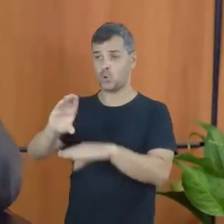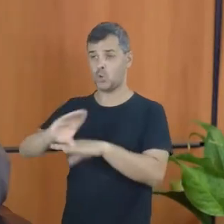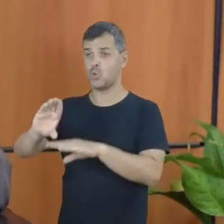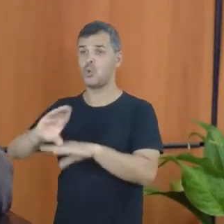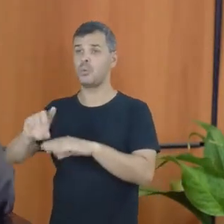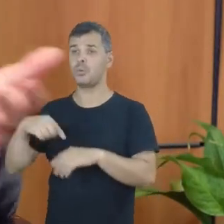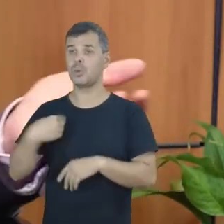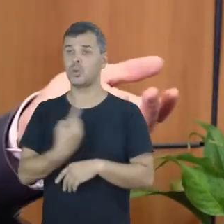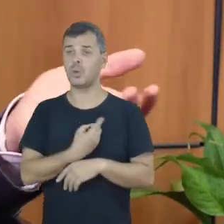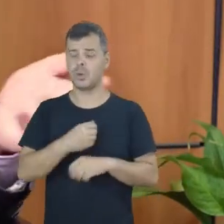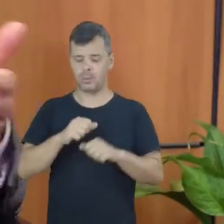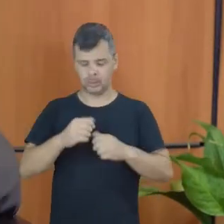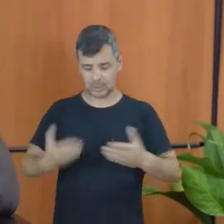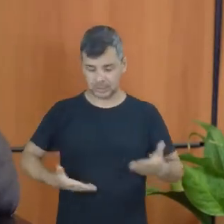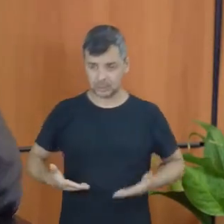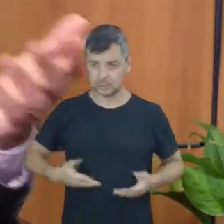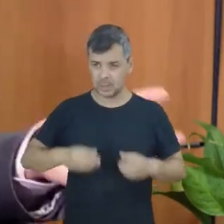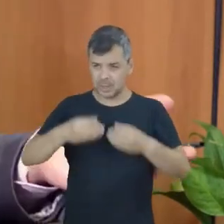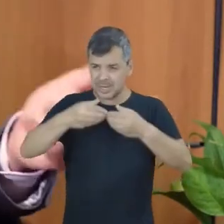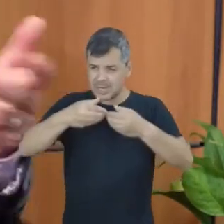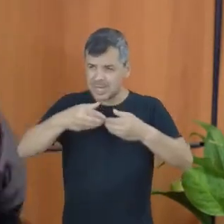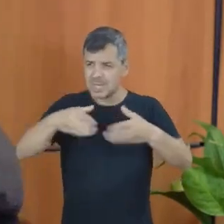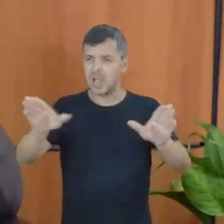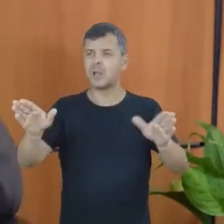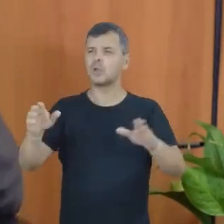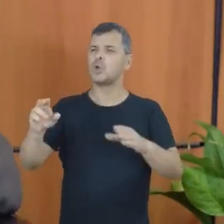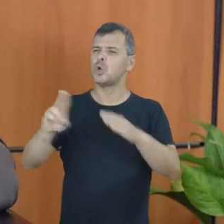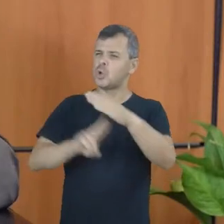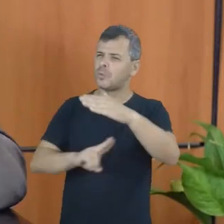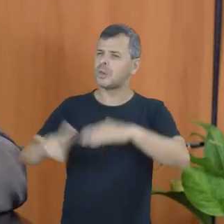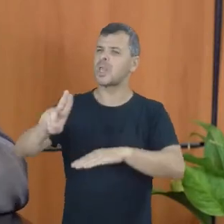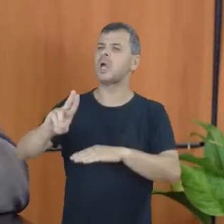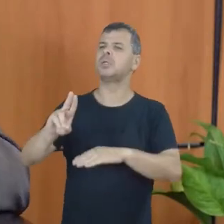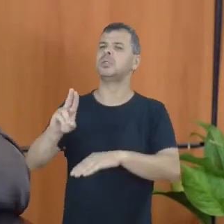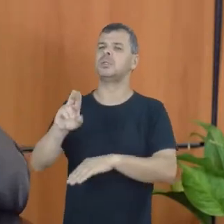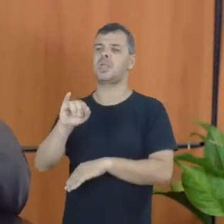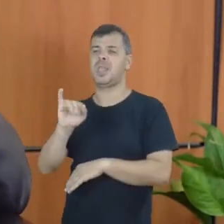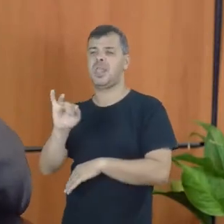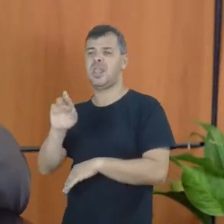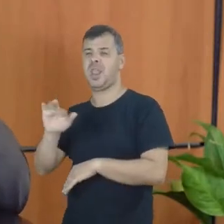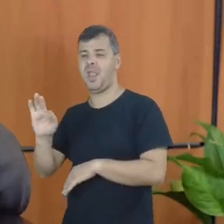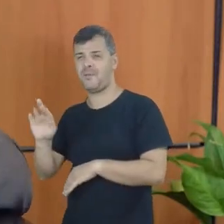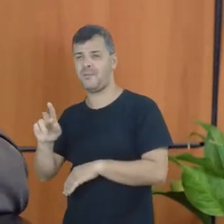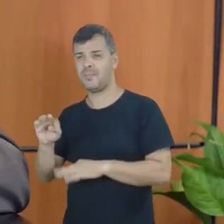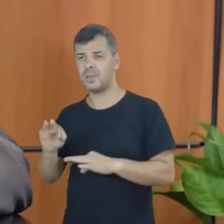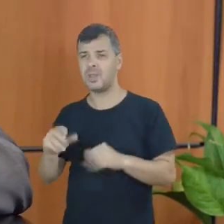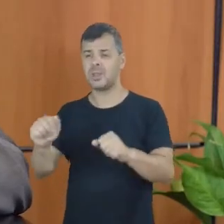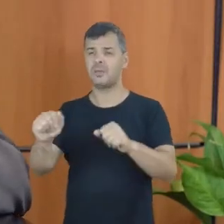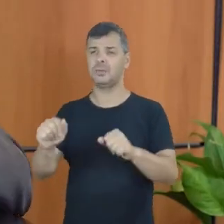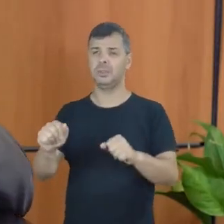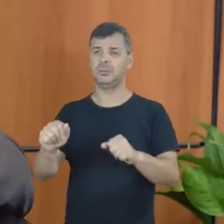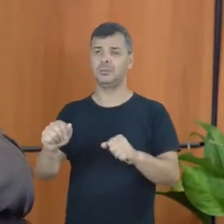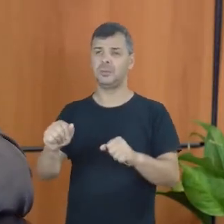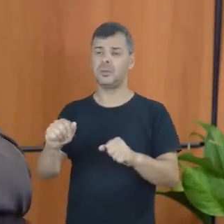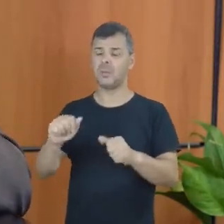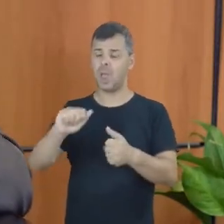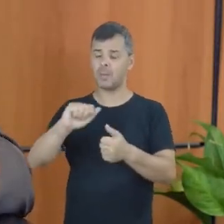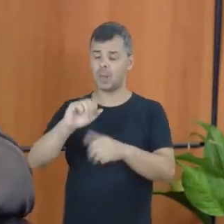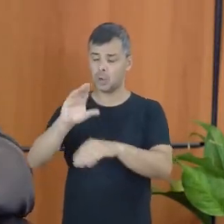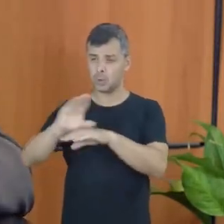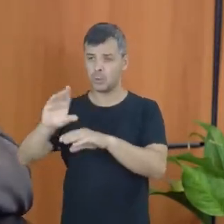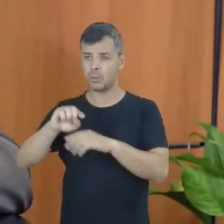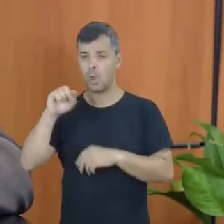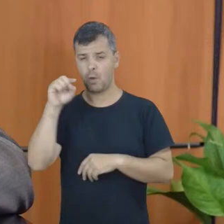capacitação, que nós estamos disponibilizando em convênio com universidades, com institutos federais, várias possibilidades para qualificar.